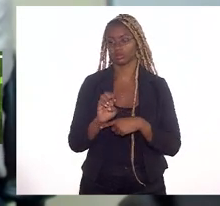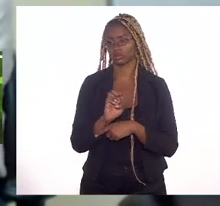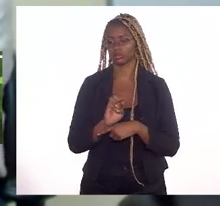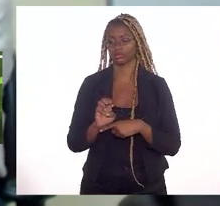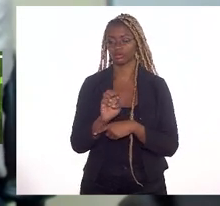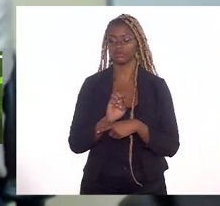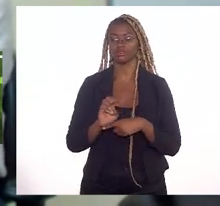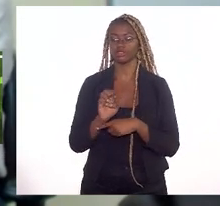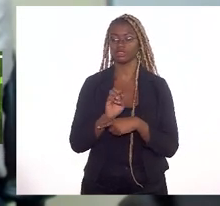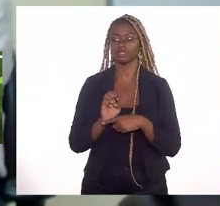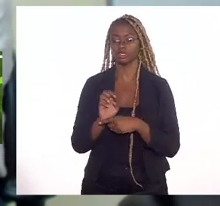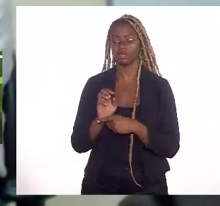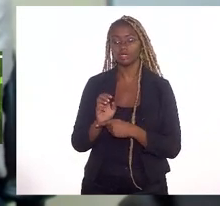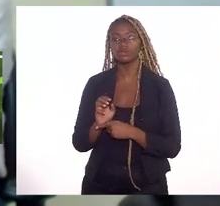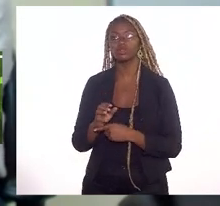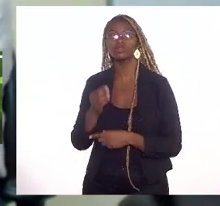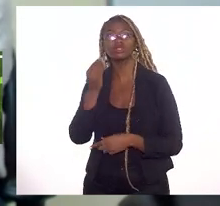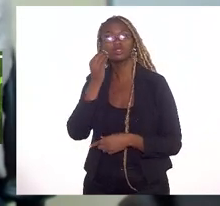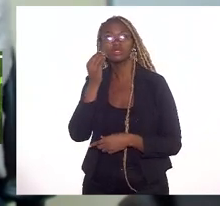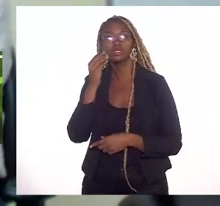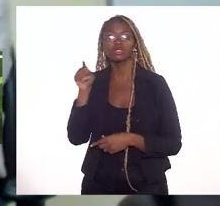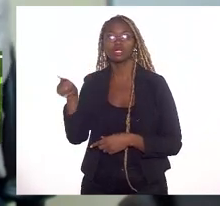iniciativa de buscar essa habilitação.